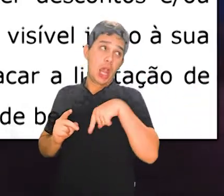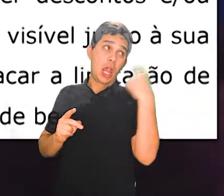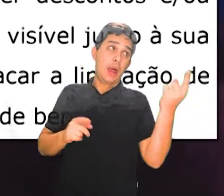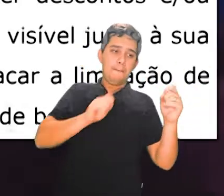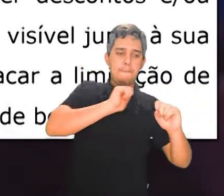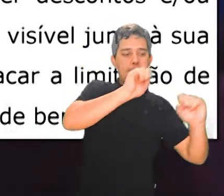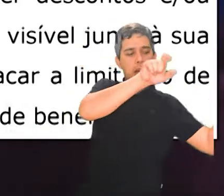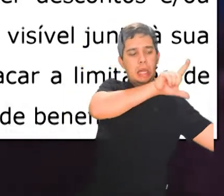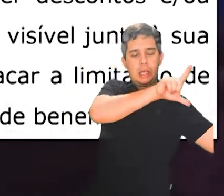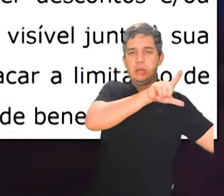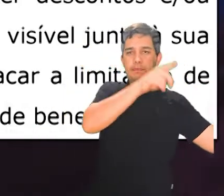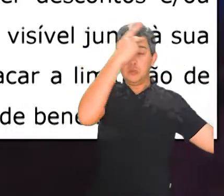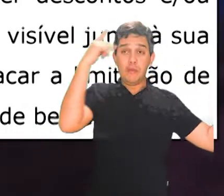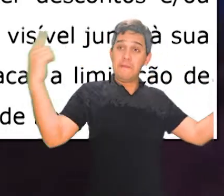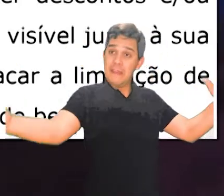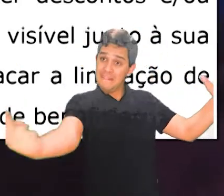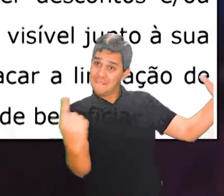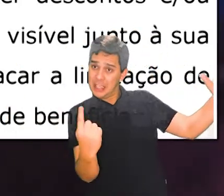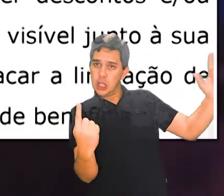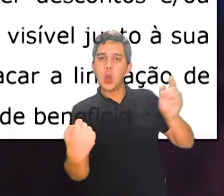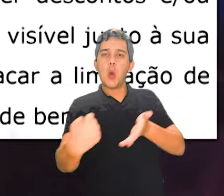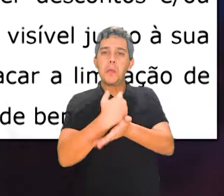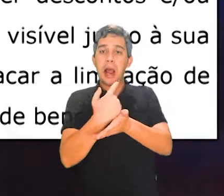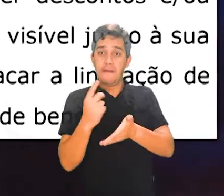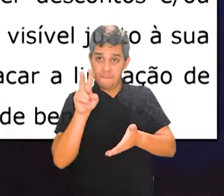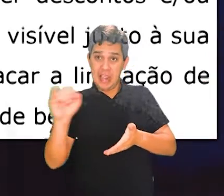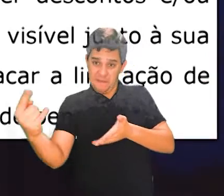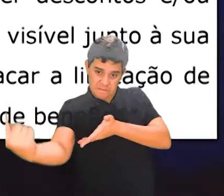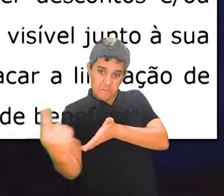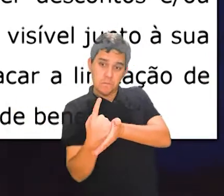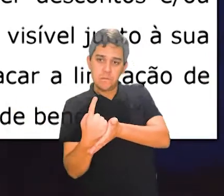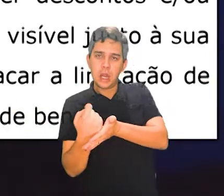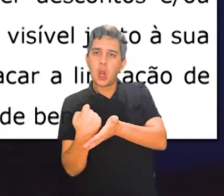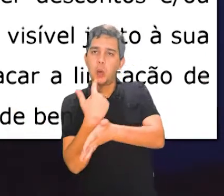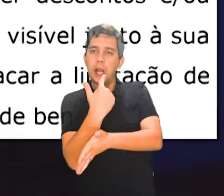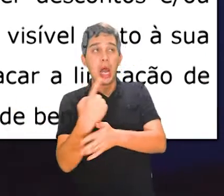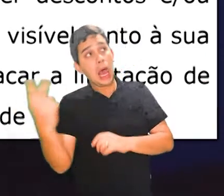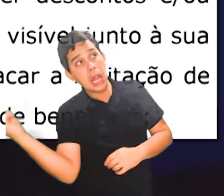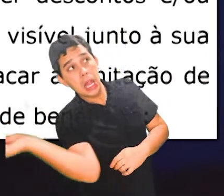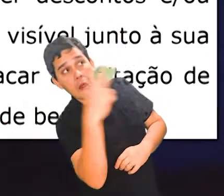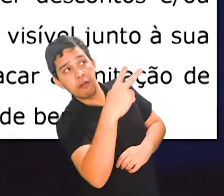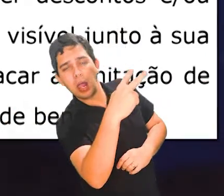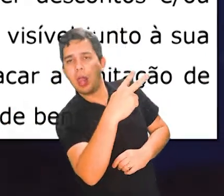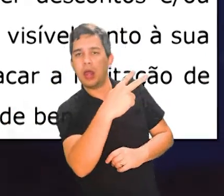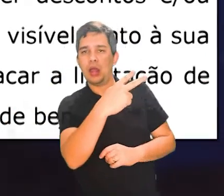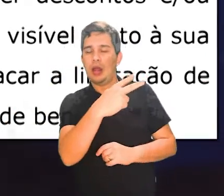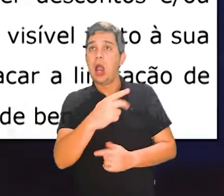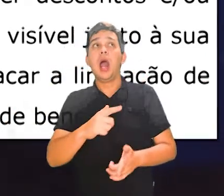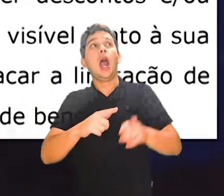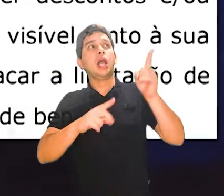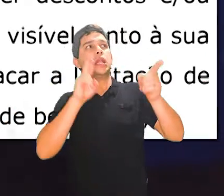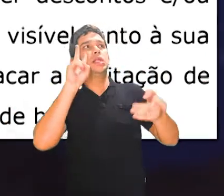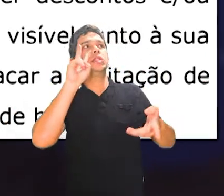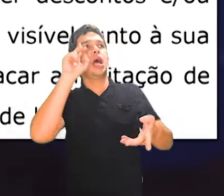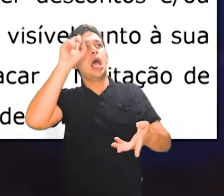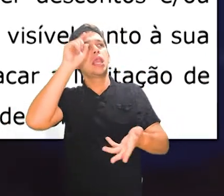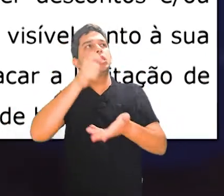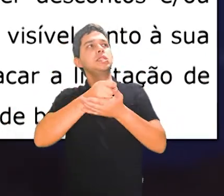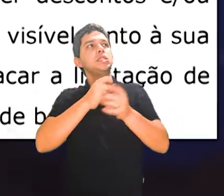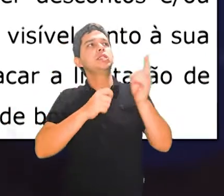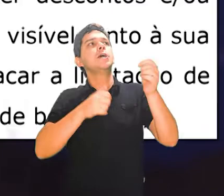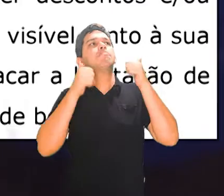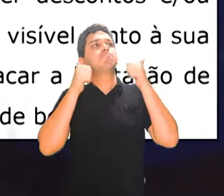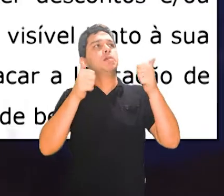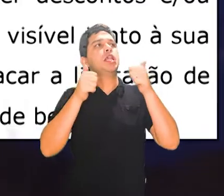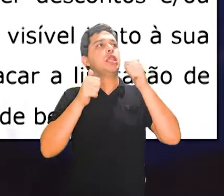prevê essa restrição no regulamento da promoção, o juízo julgou improcedente esse